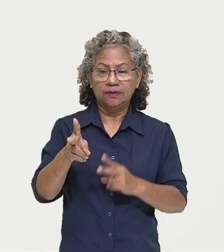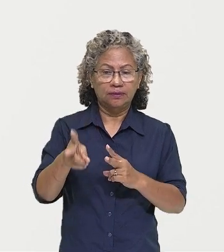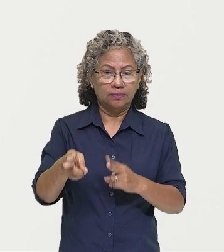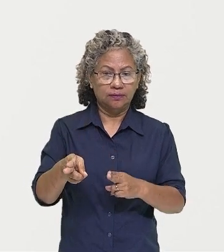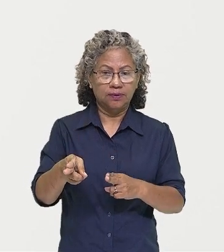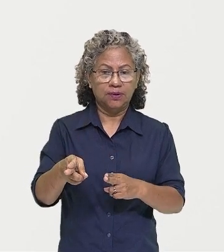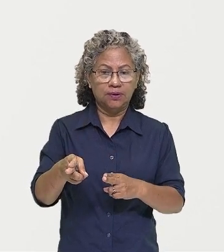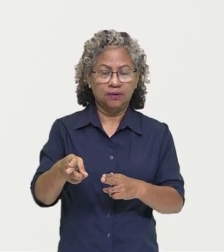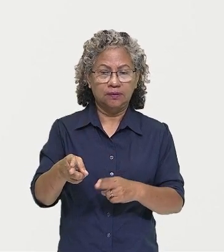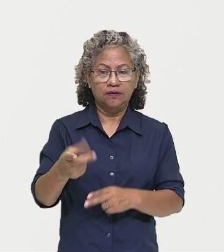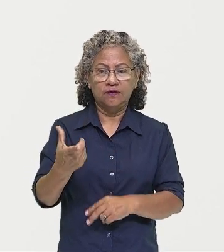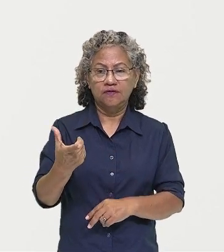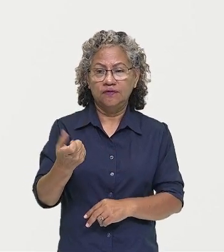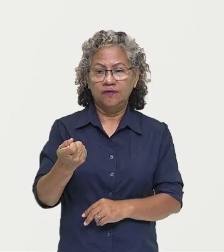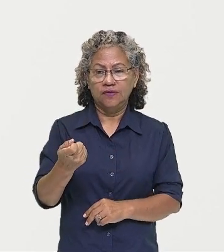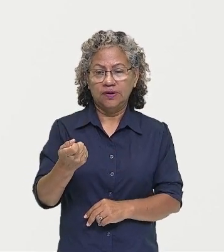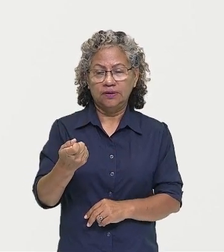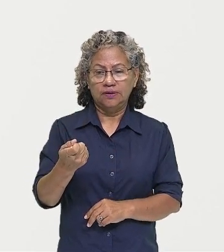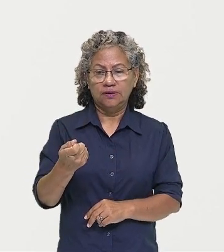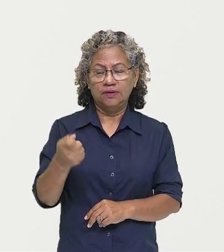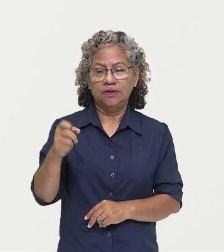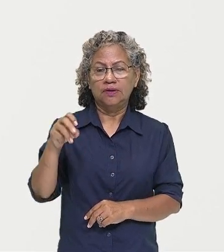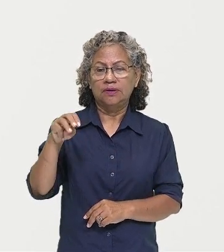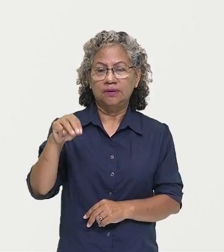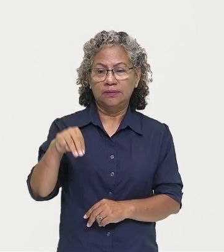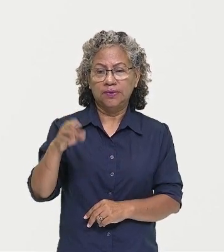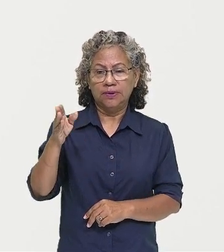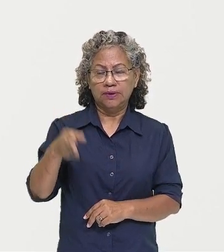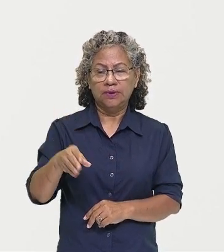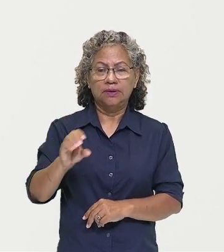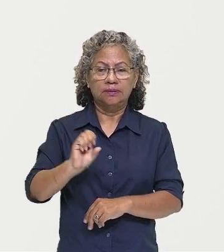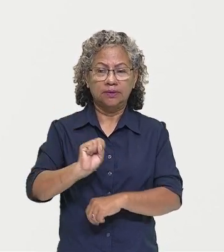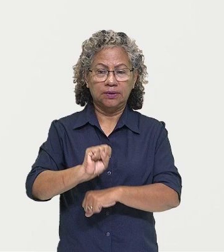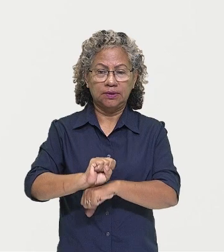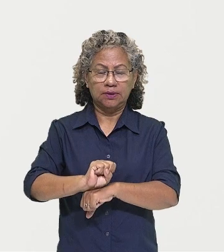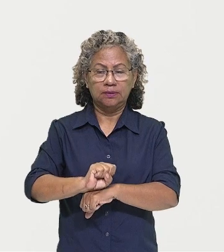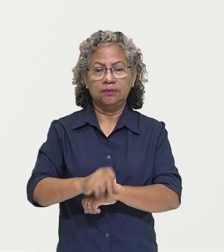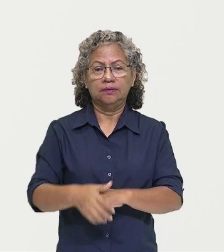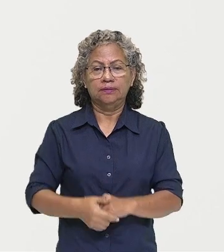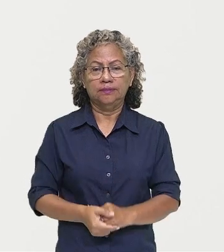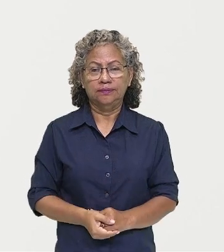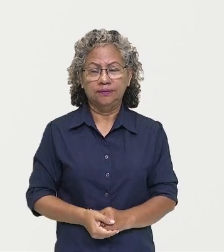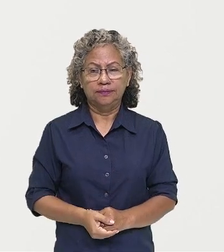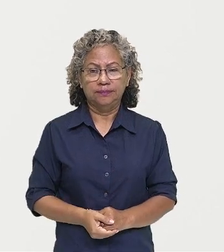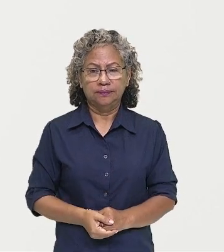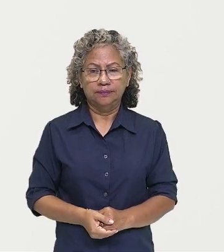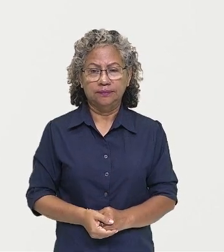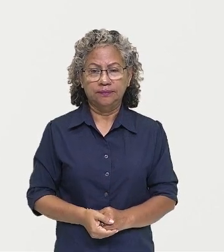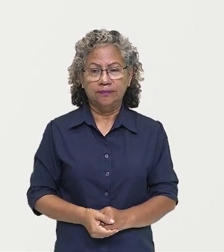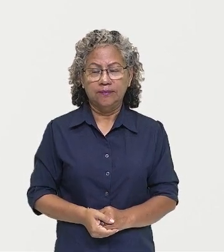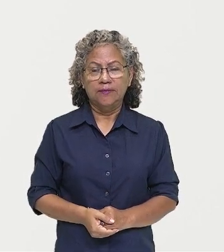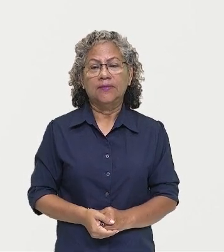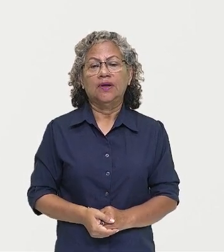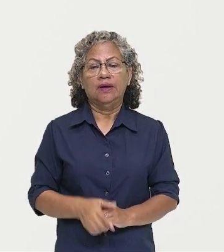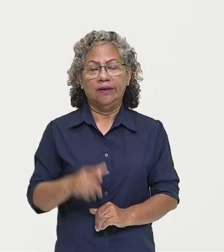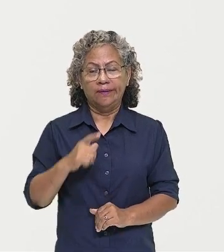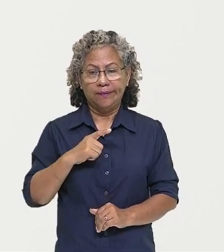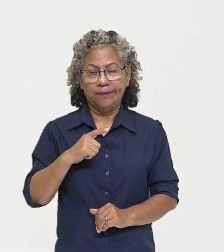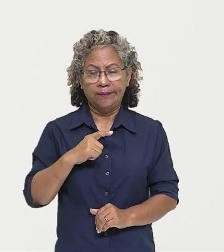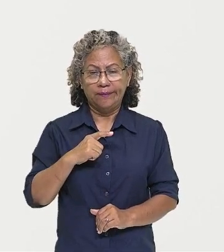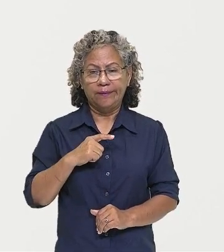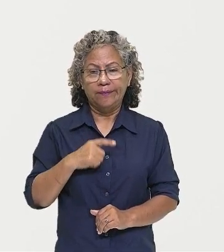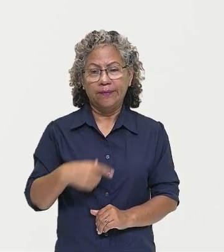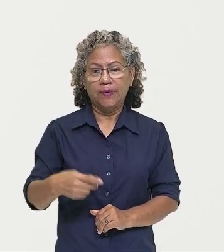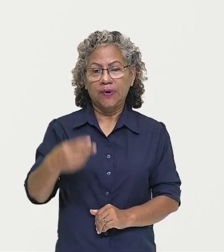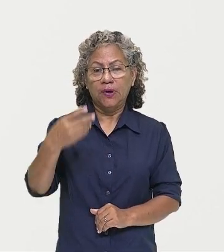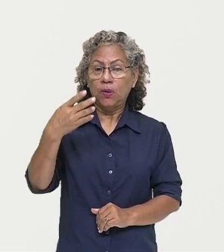a 20 metros por segundo. A cada 4 segundos, olha